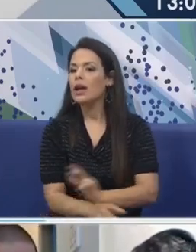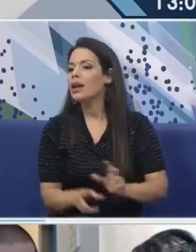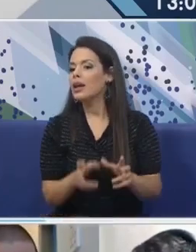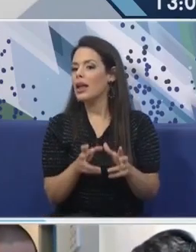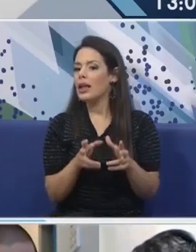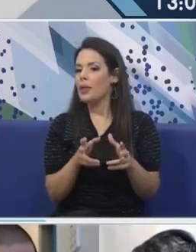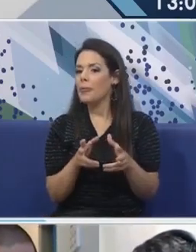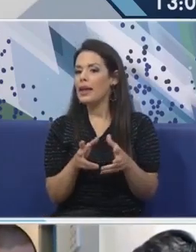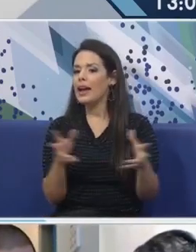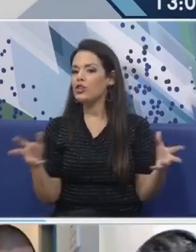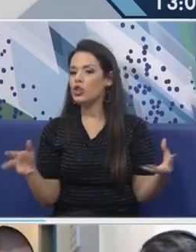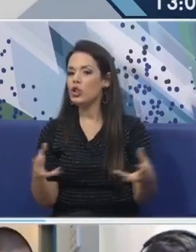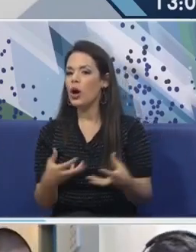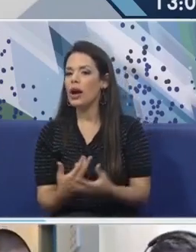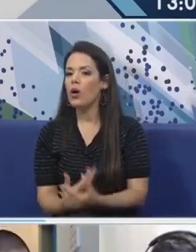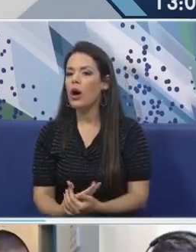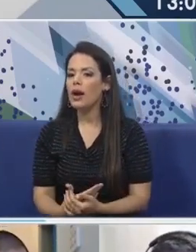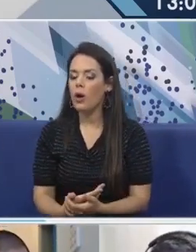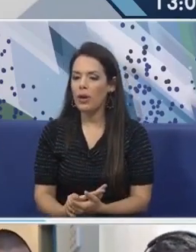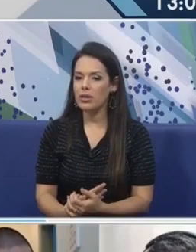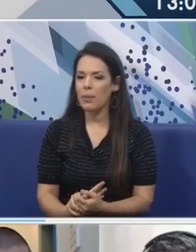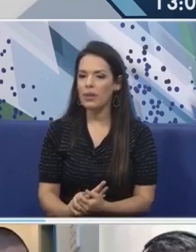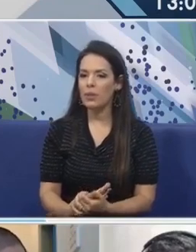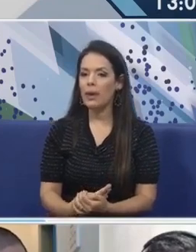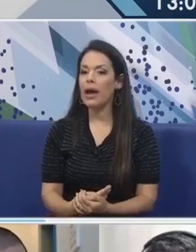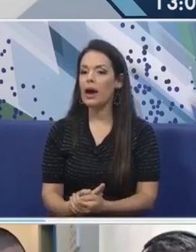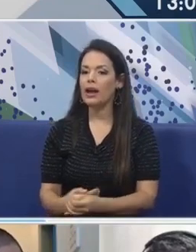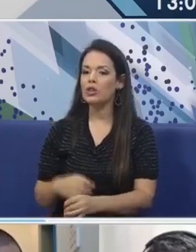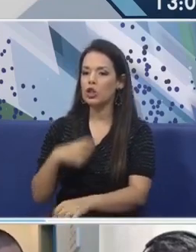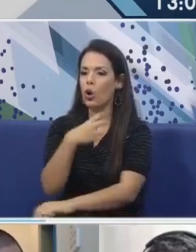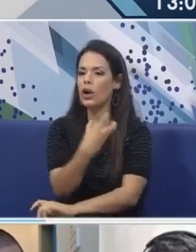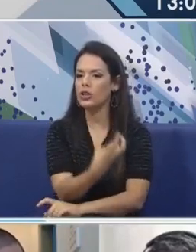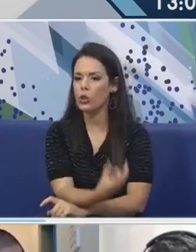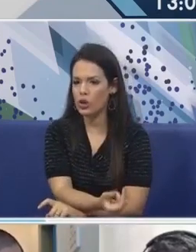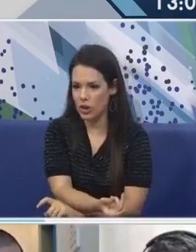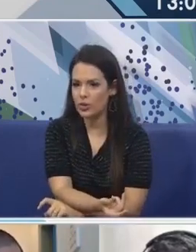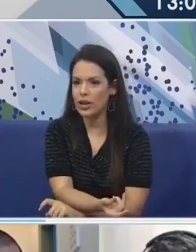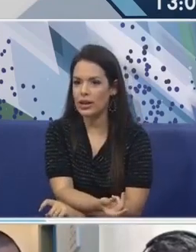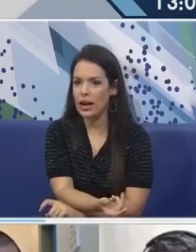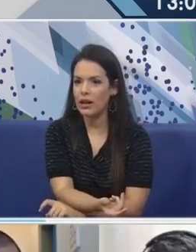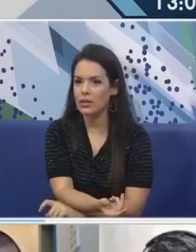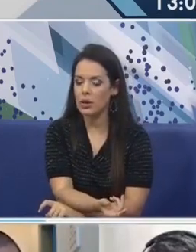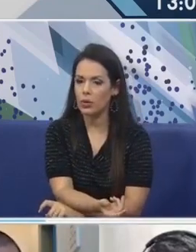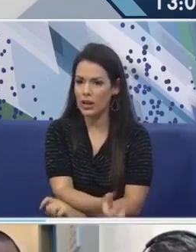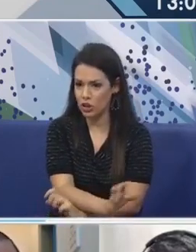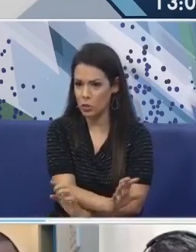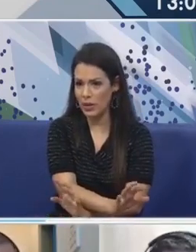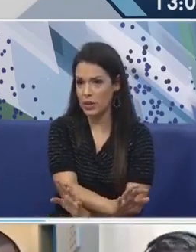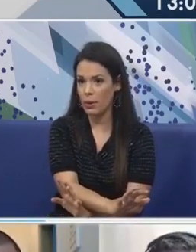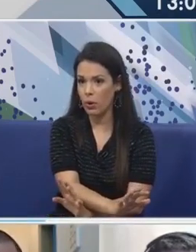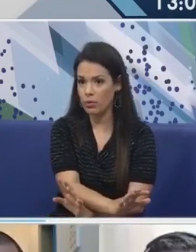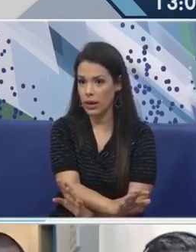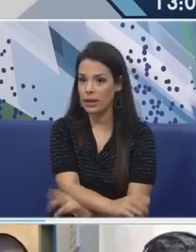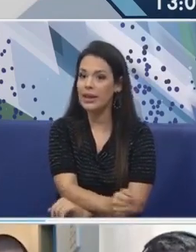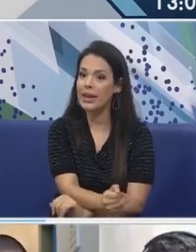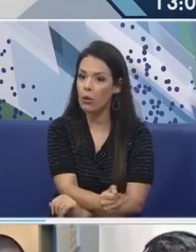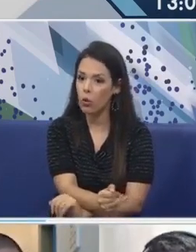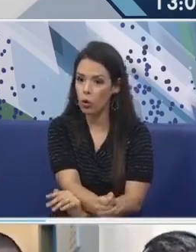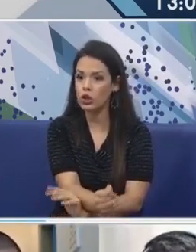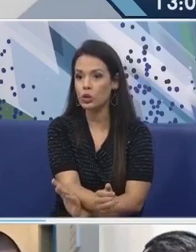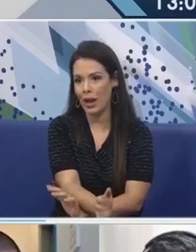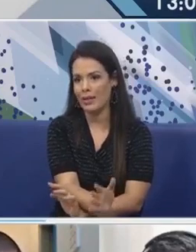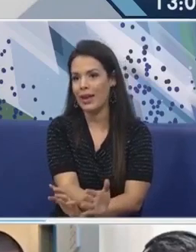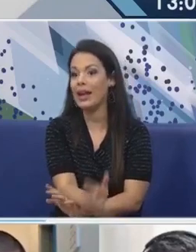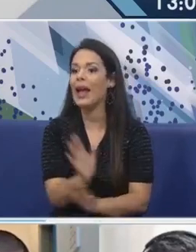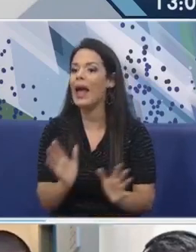se quiser ganhar o brasileiro. E aí a gente olha agora e começa a perceber as escolhas do Rogério Ceni, né, Casimiro? E a gente percebeu ontem que